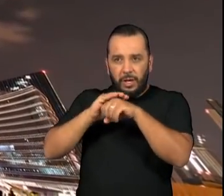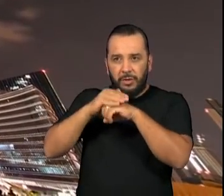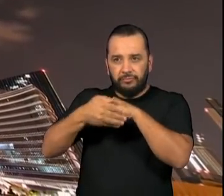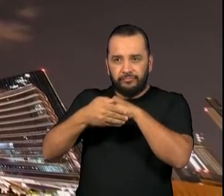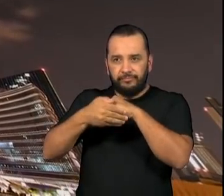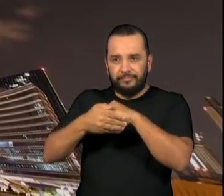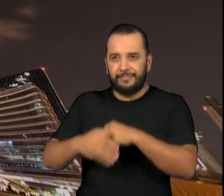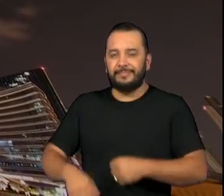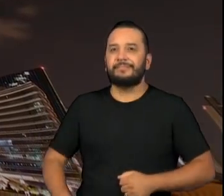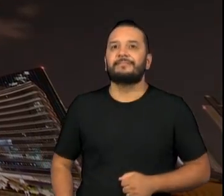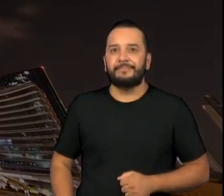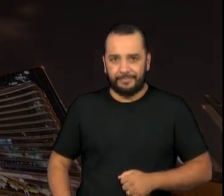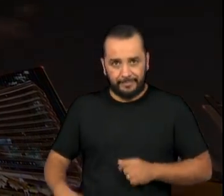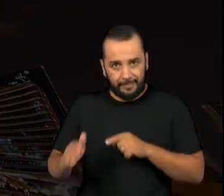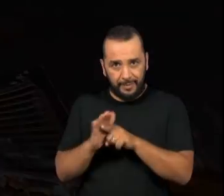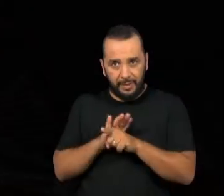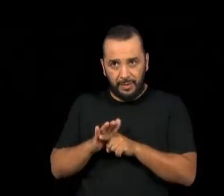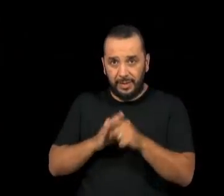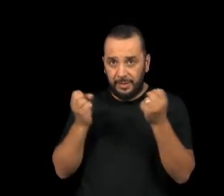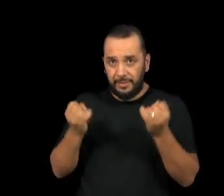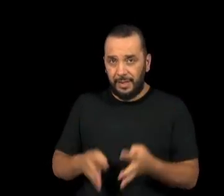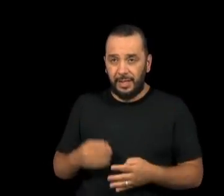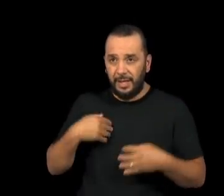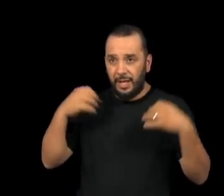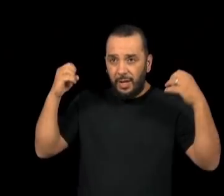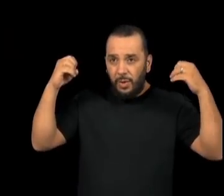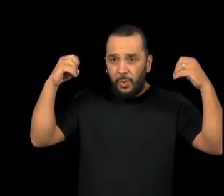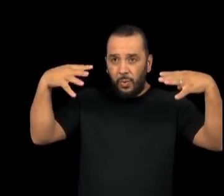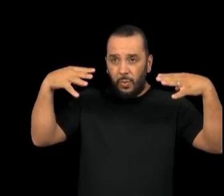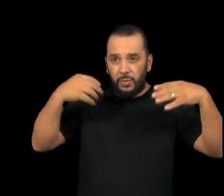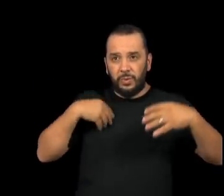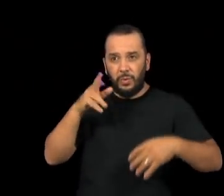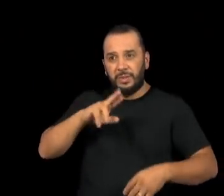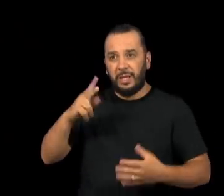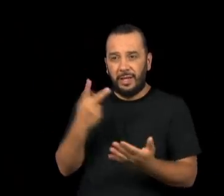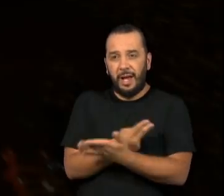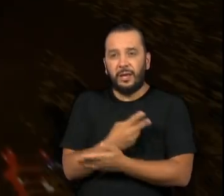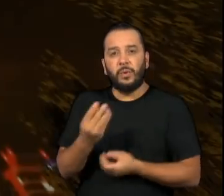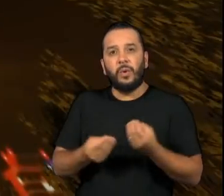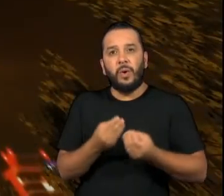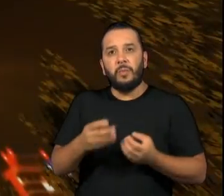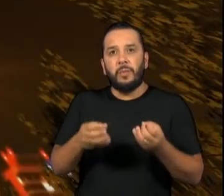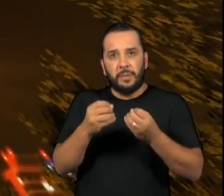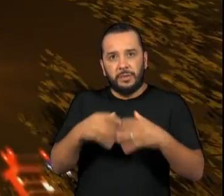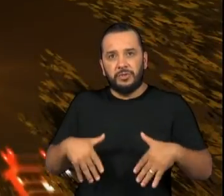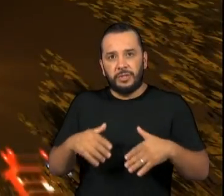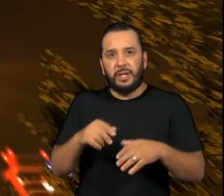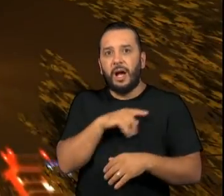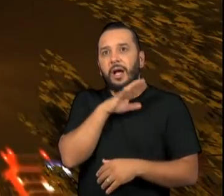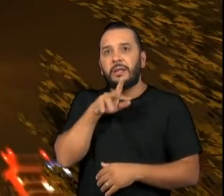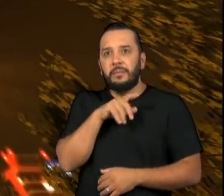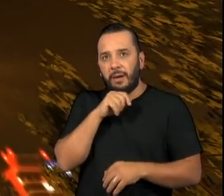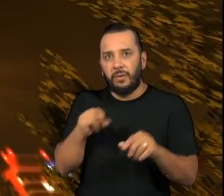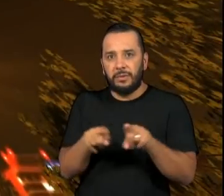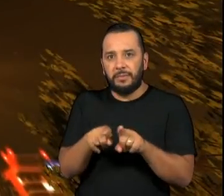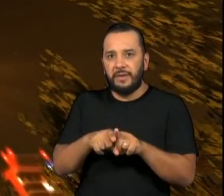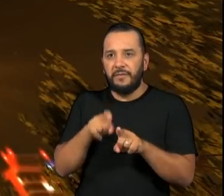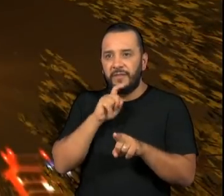A pesquisadora explica como a luz artificial mal usada pode afetar também os animais e